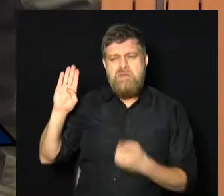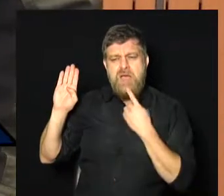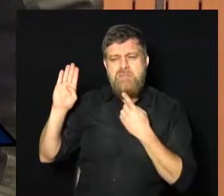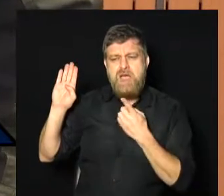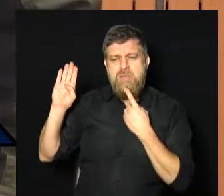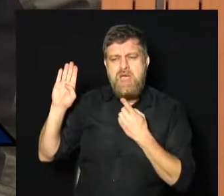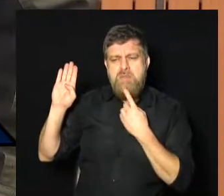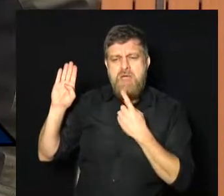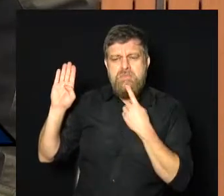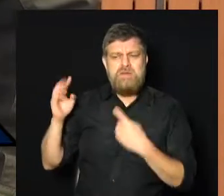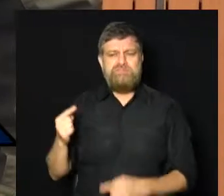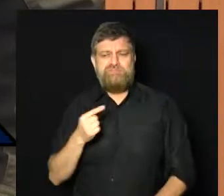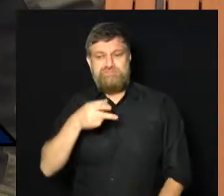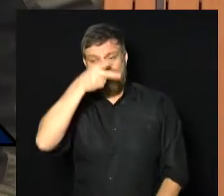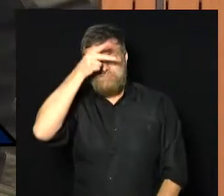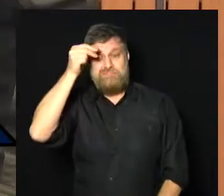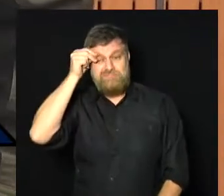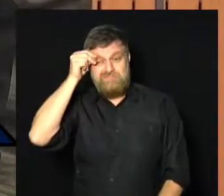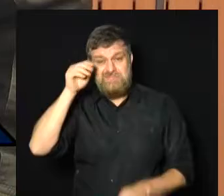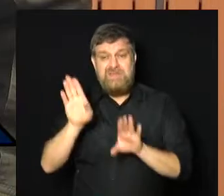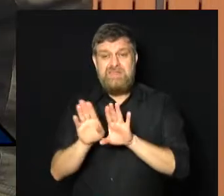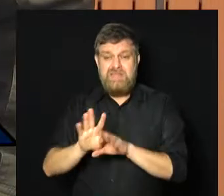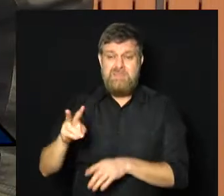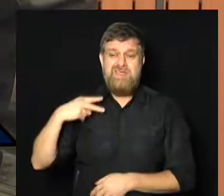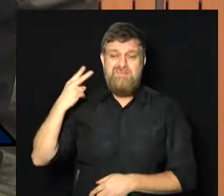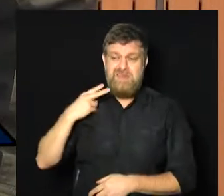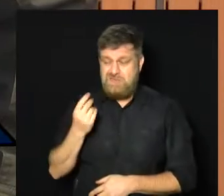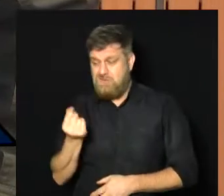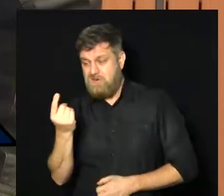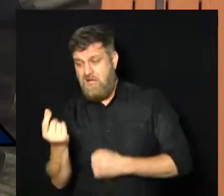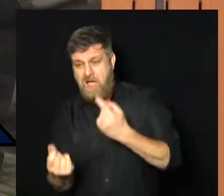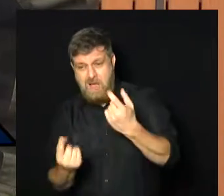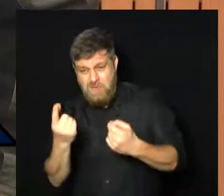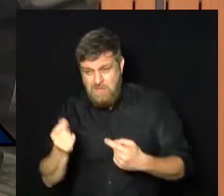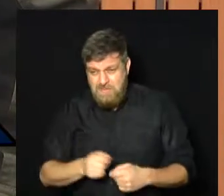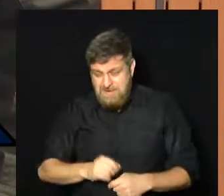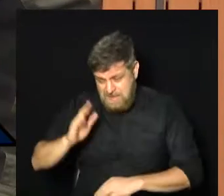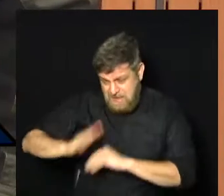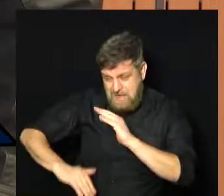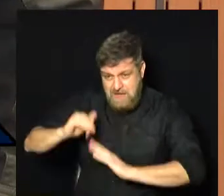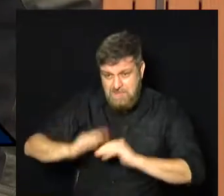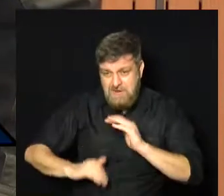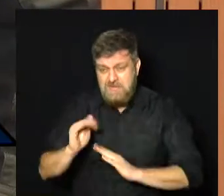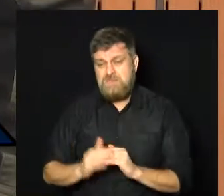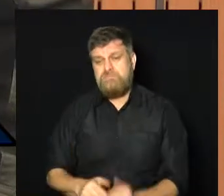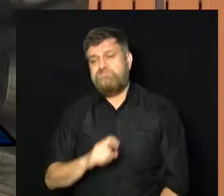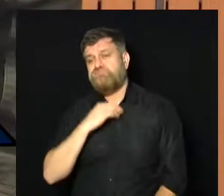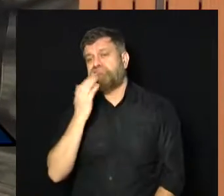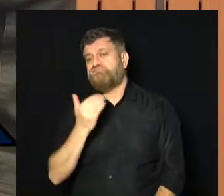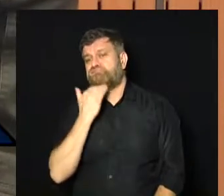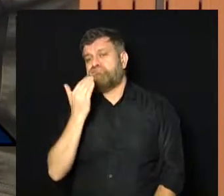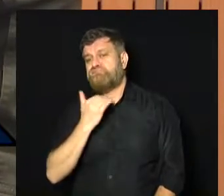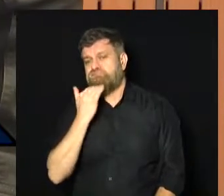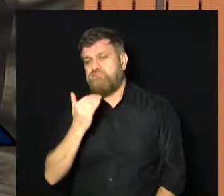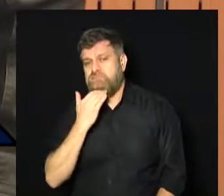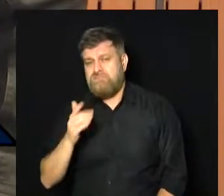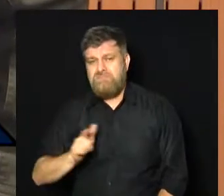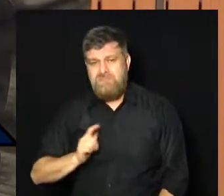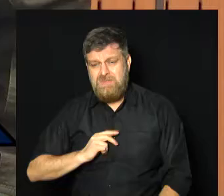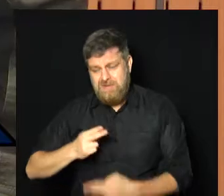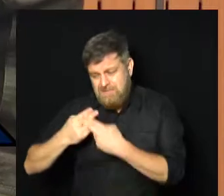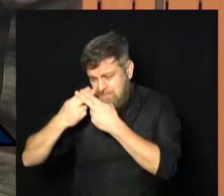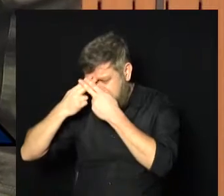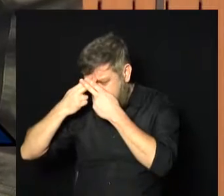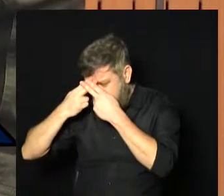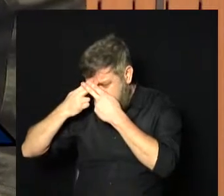atual prefeito, por alguns vereadores, mas isso nunca foi levado adiante. E muita frustração se